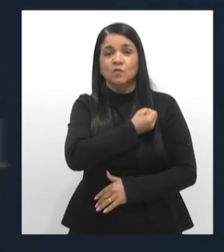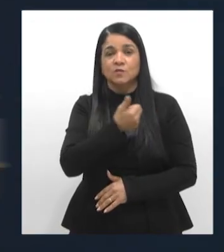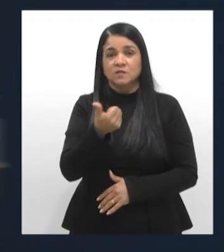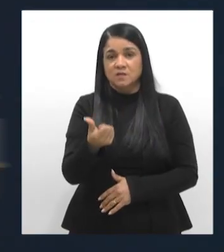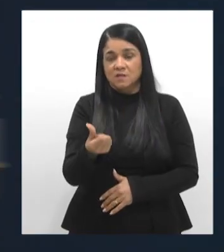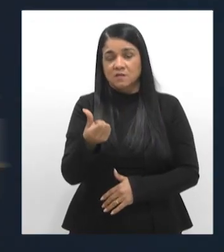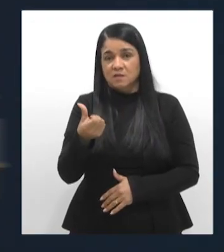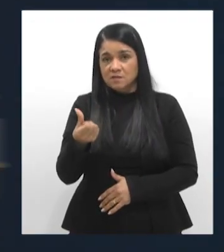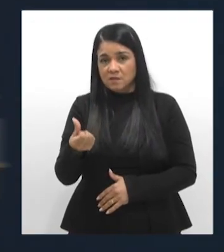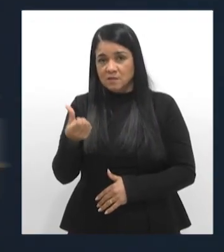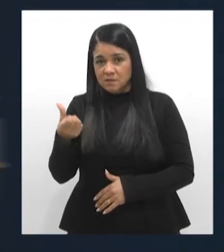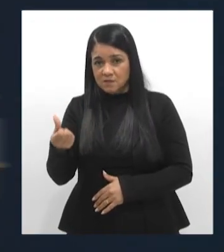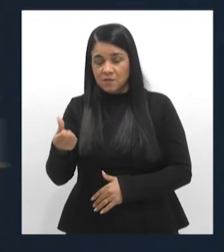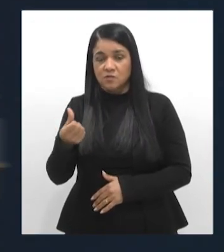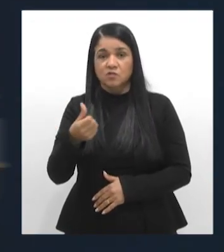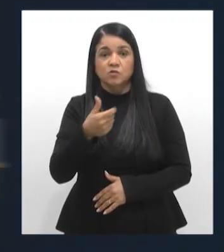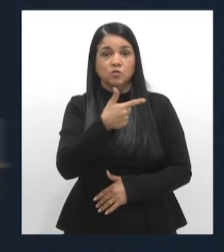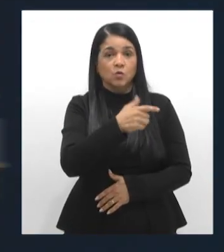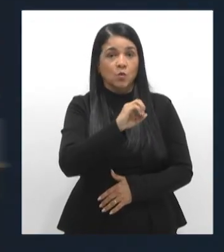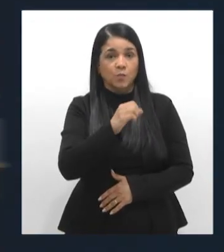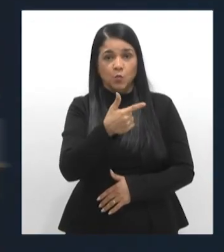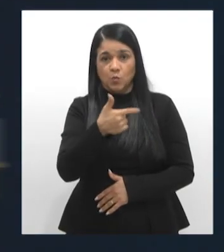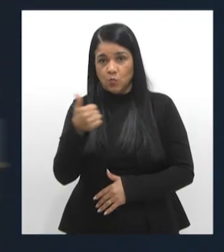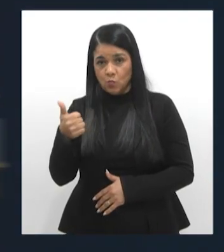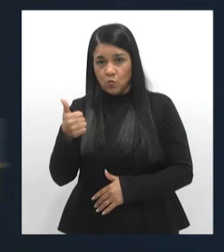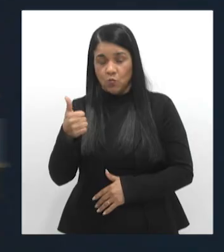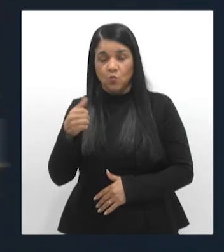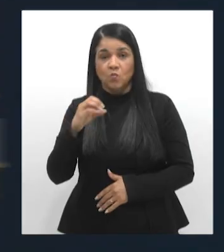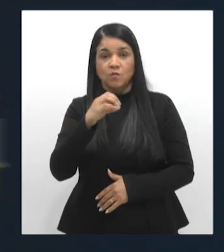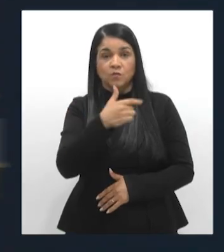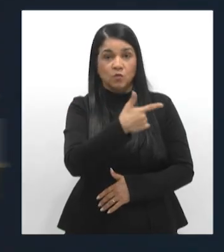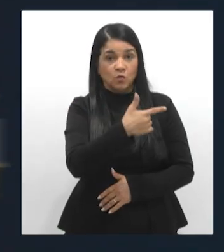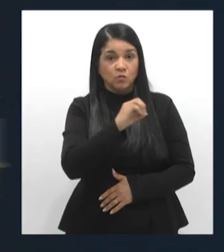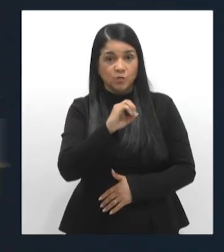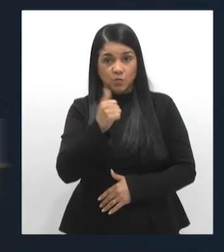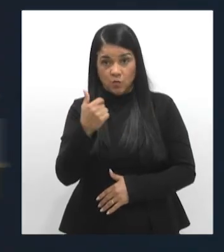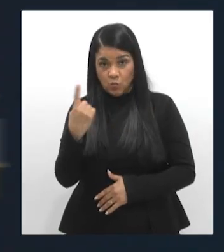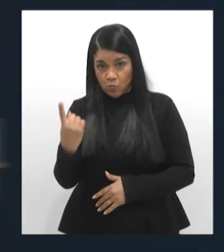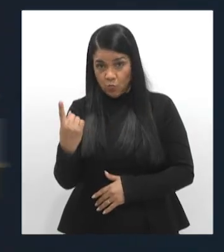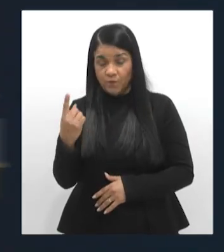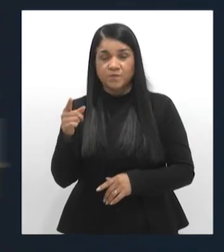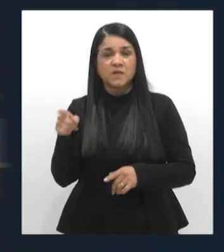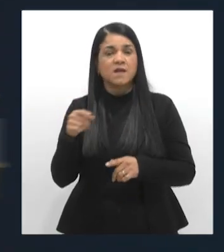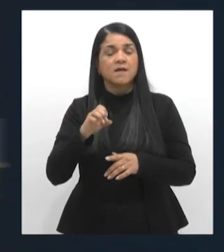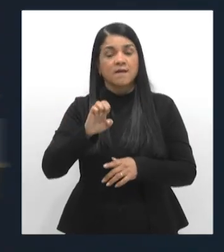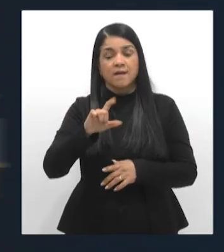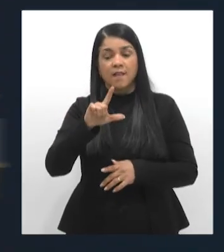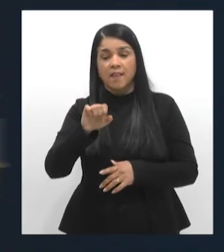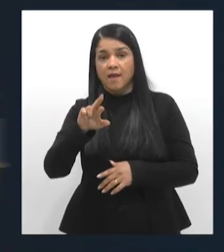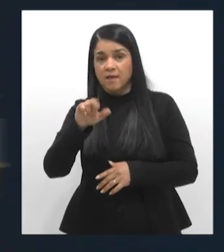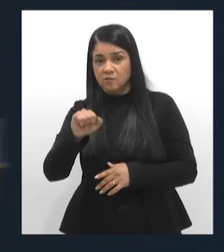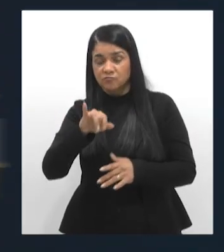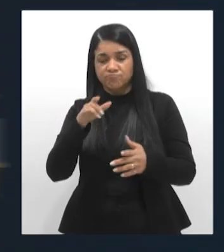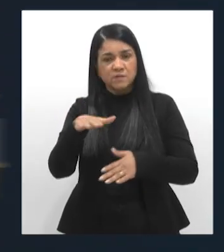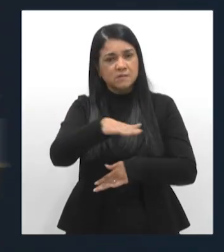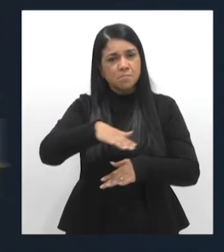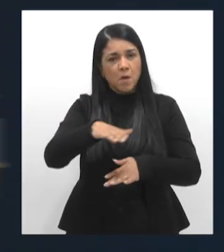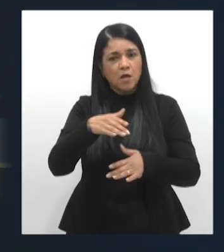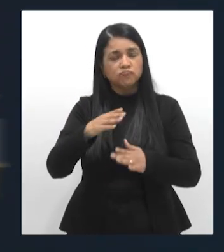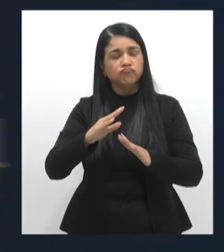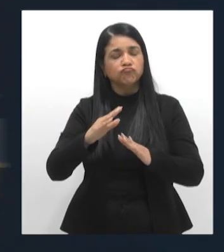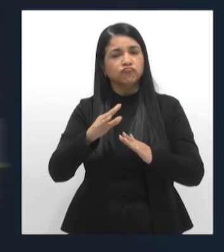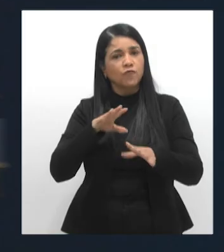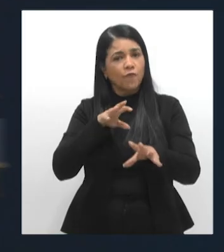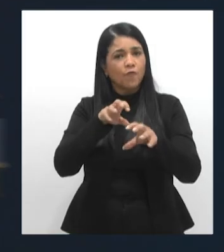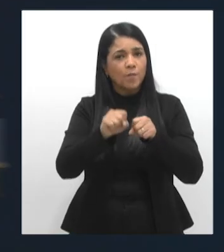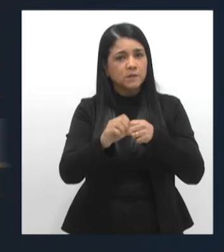666 de 2001, a ELERJ tem sido muito mais do que um espaço de formação técnica. Ela se